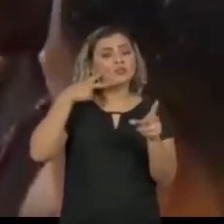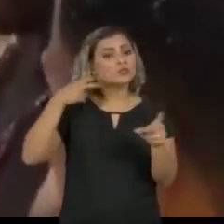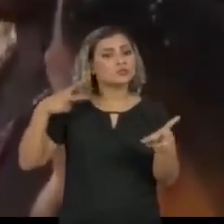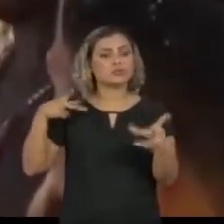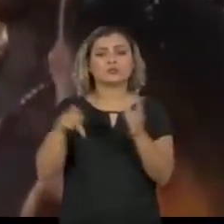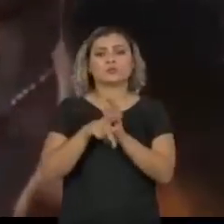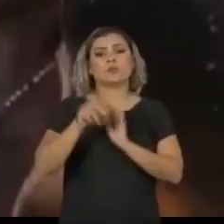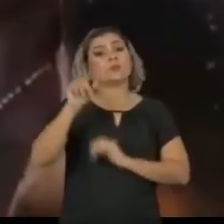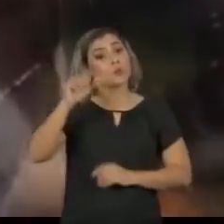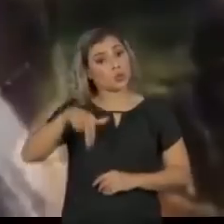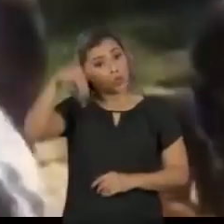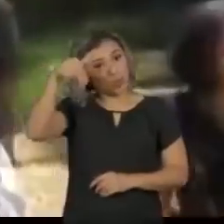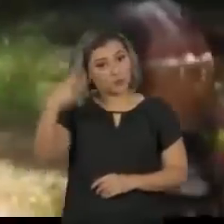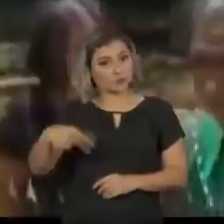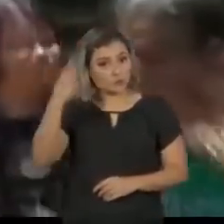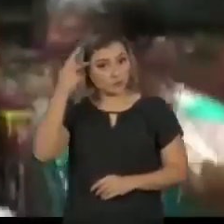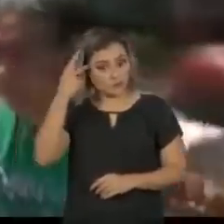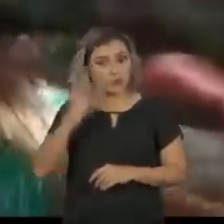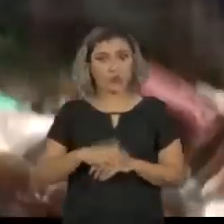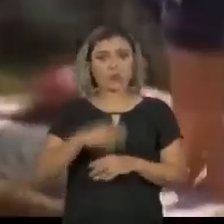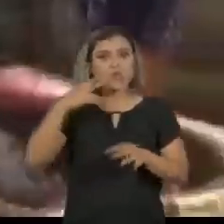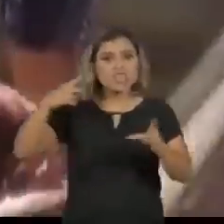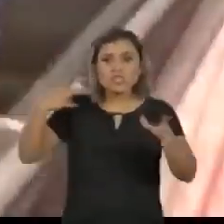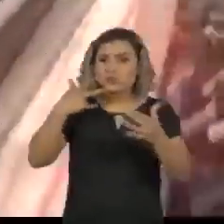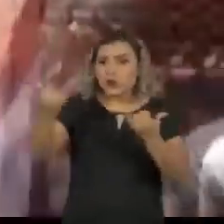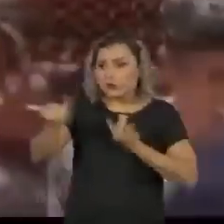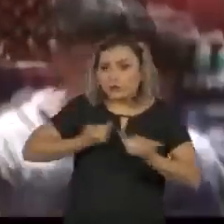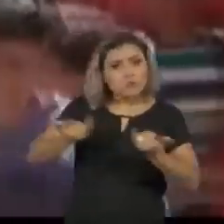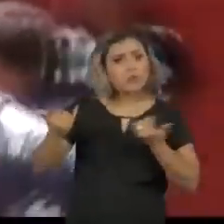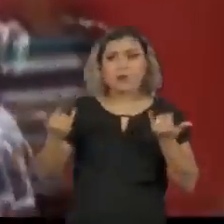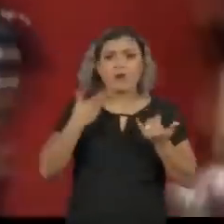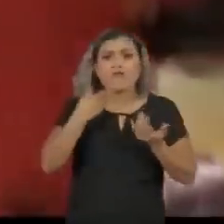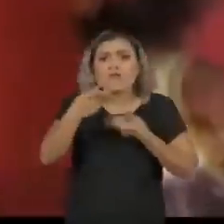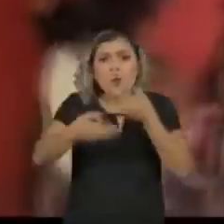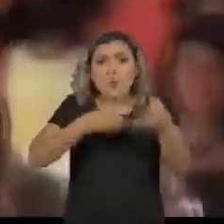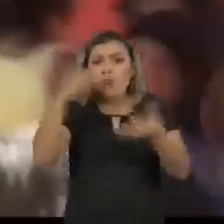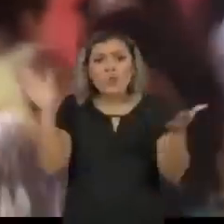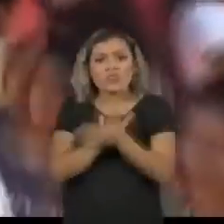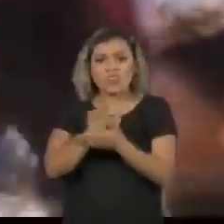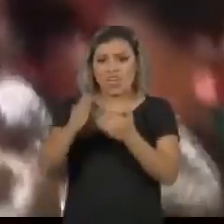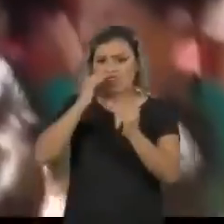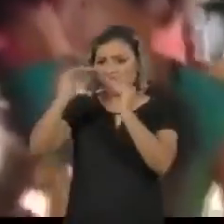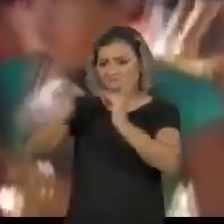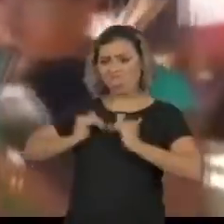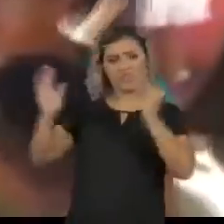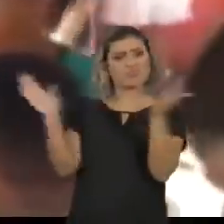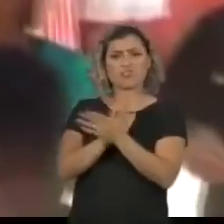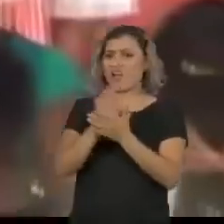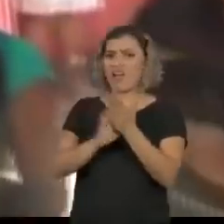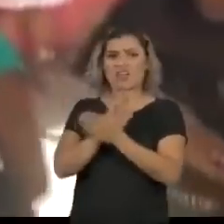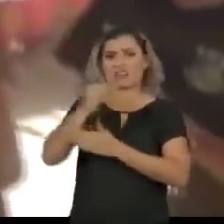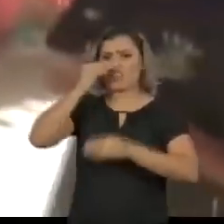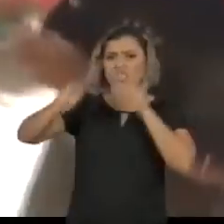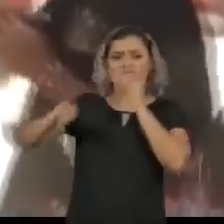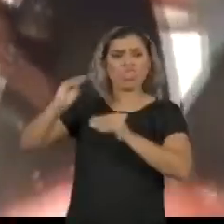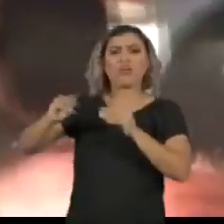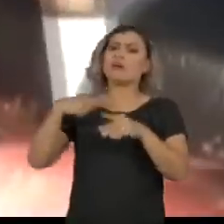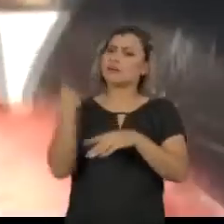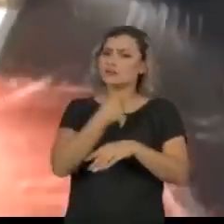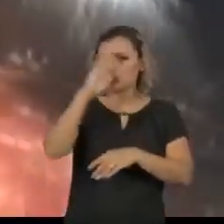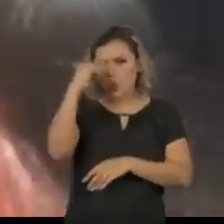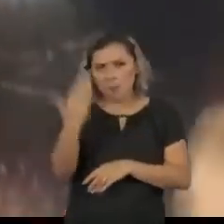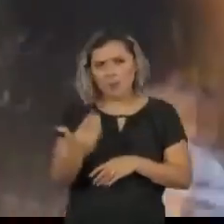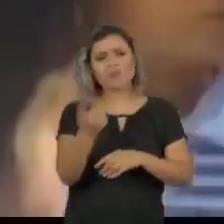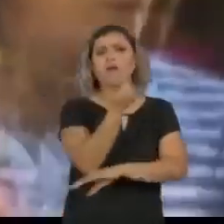norte de São Paulo. Os índios alegam que não foram ouvidos e decidiram fazer uma cerimônia fúnebre em homenagem à flora